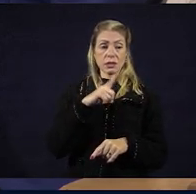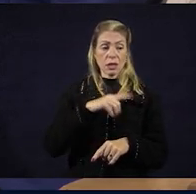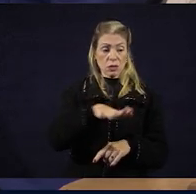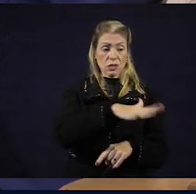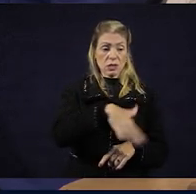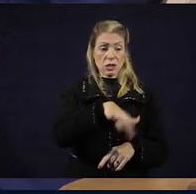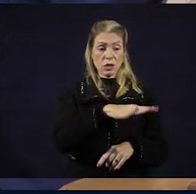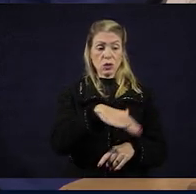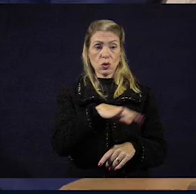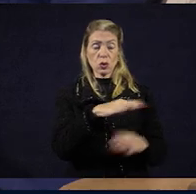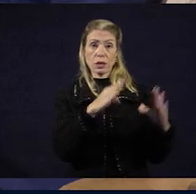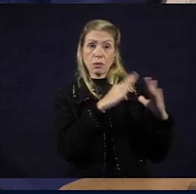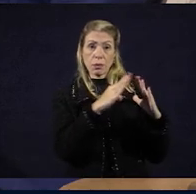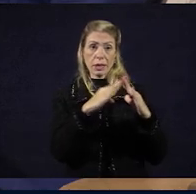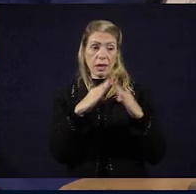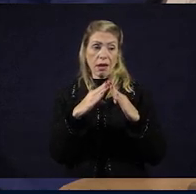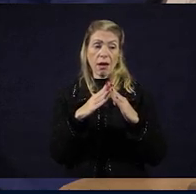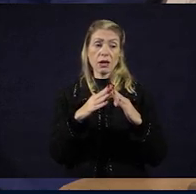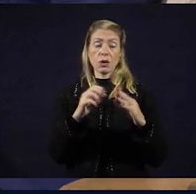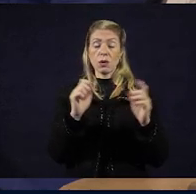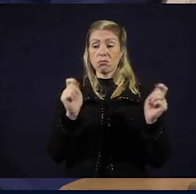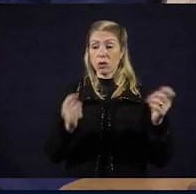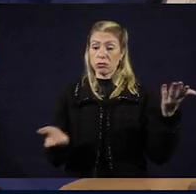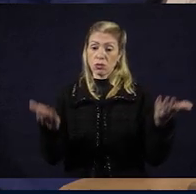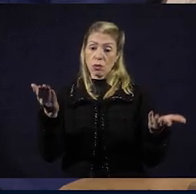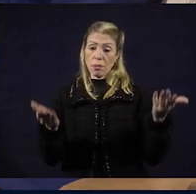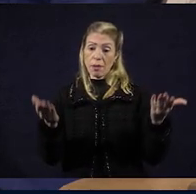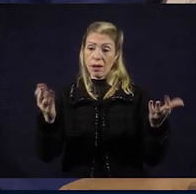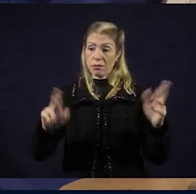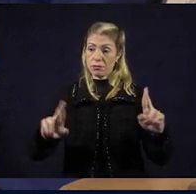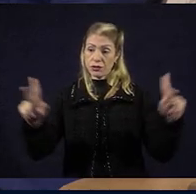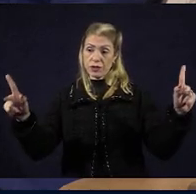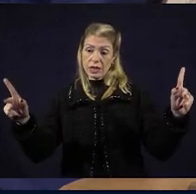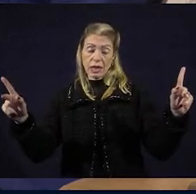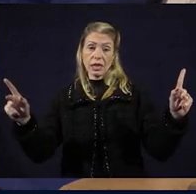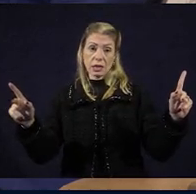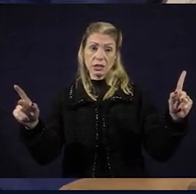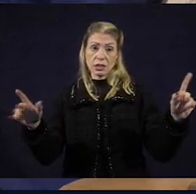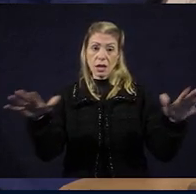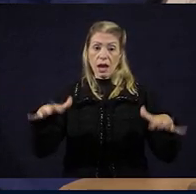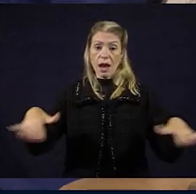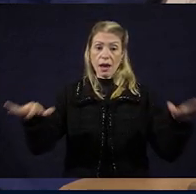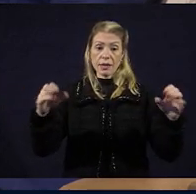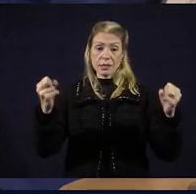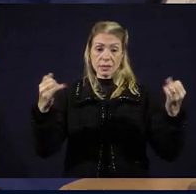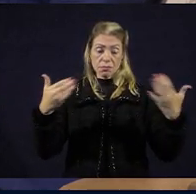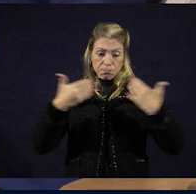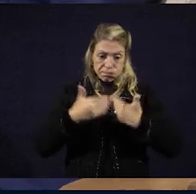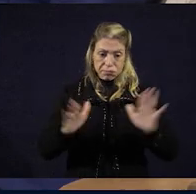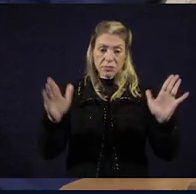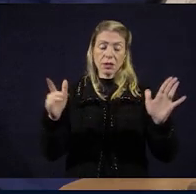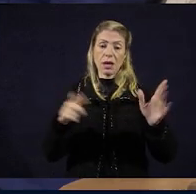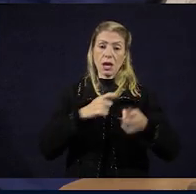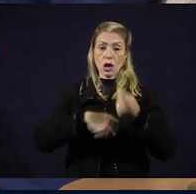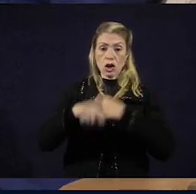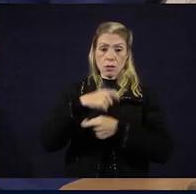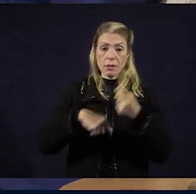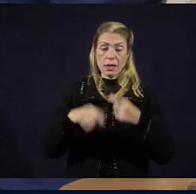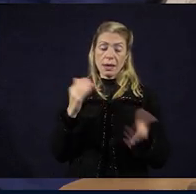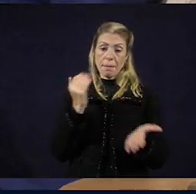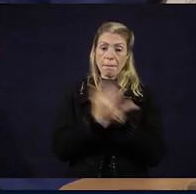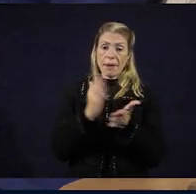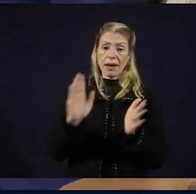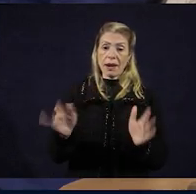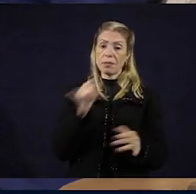esse trecho como modo se ele pode ficar um dia tal até abaixo Mas se a gente tiver uma reabertura da economia né saindo um pouco daquela política